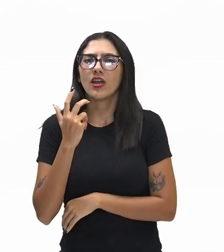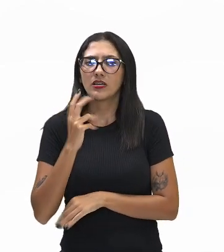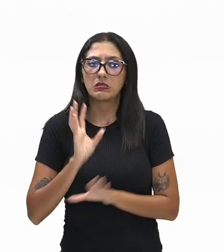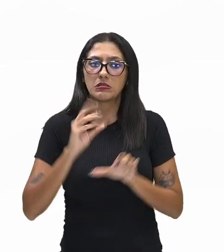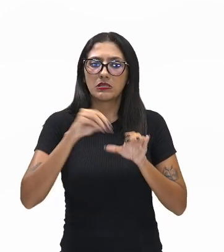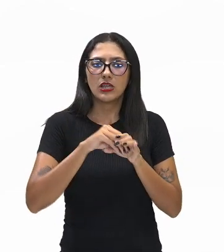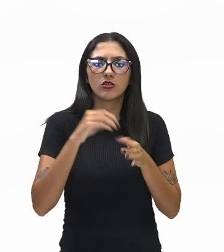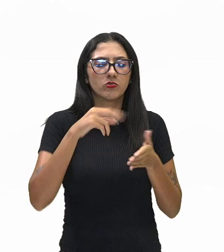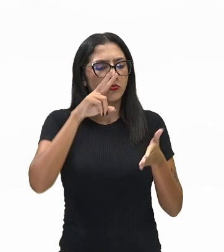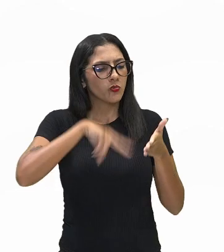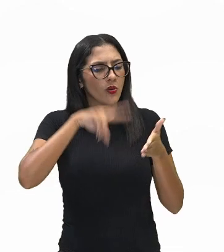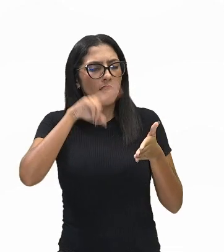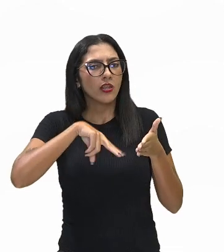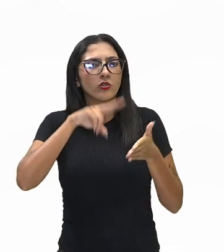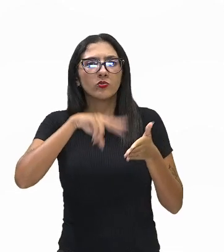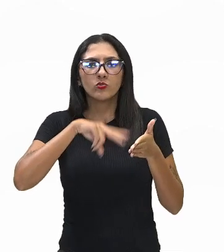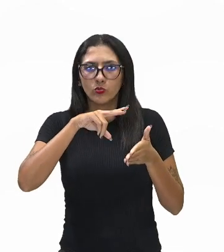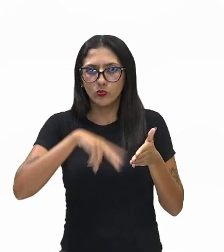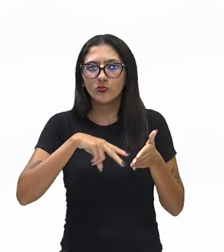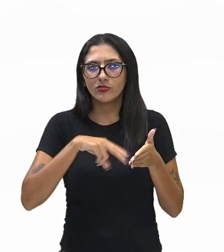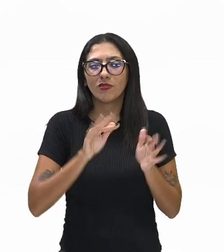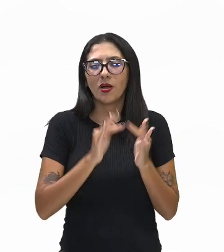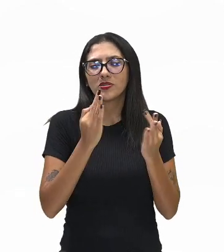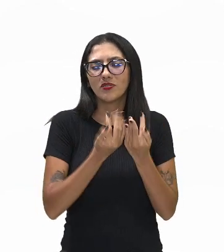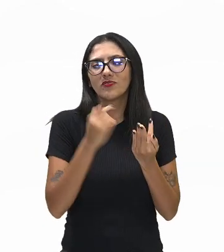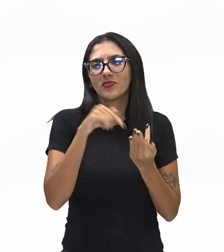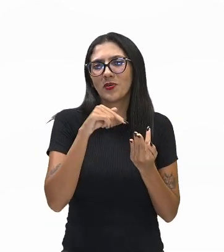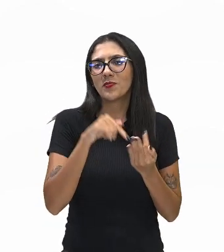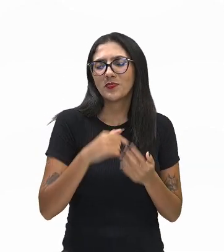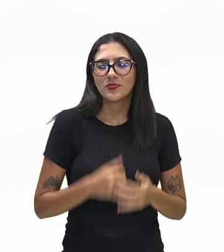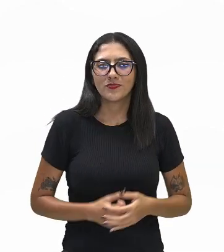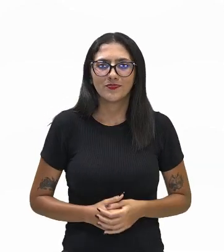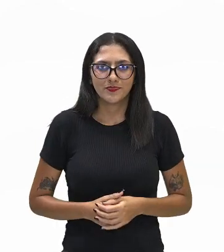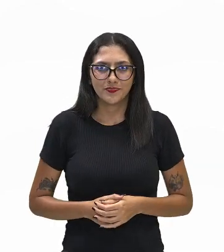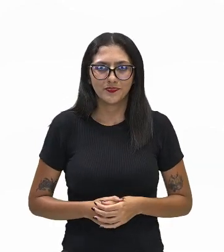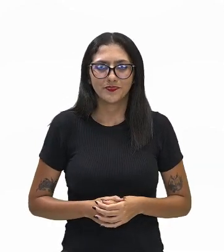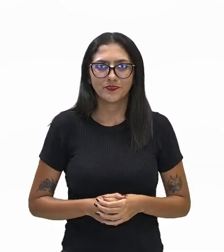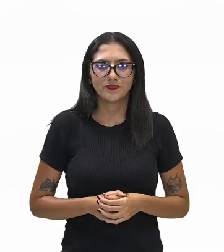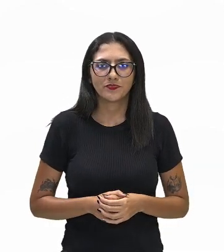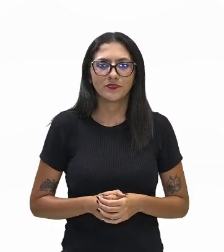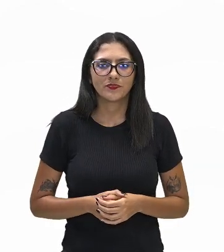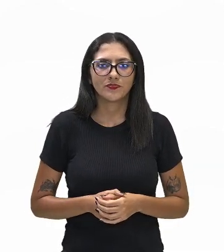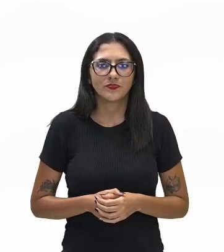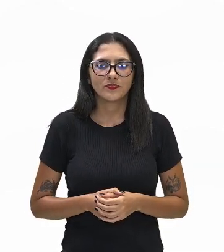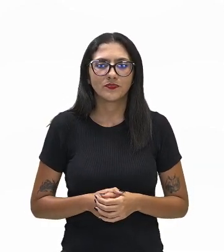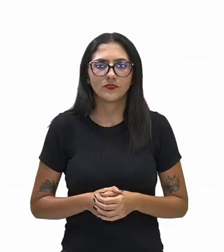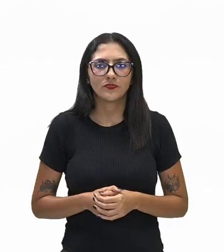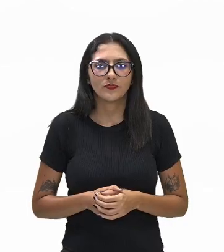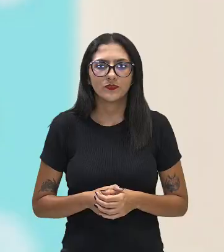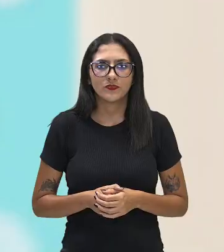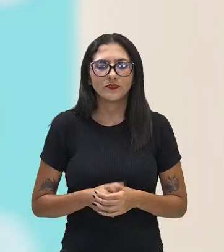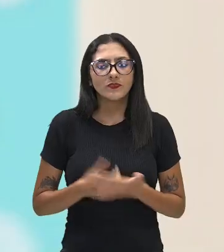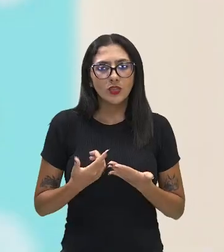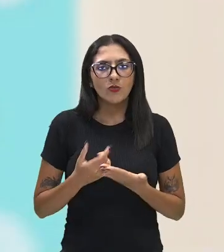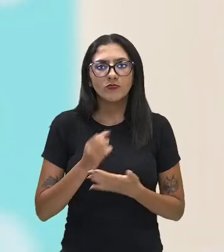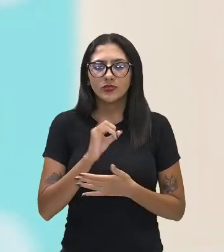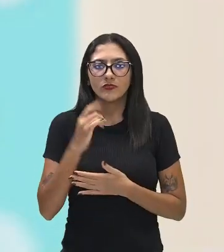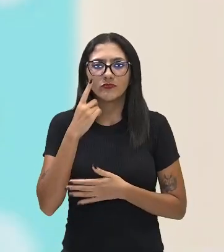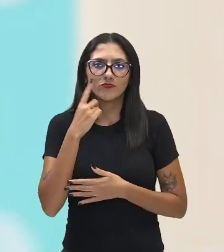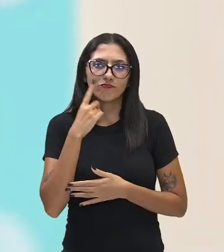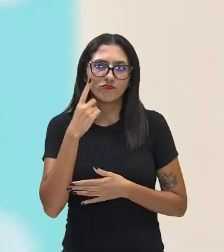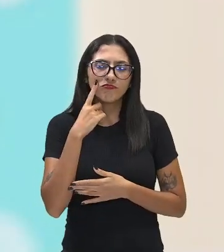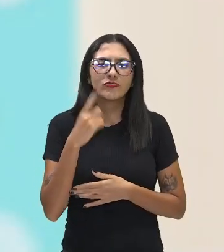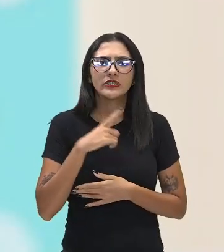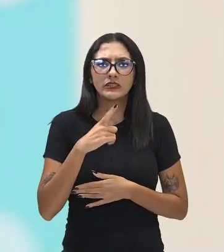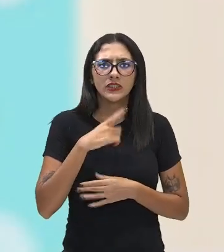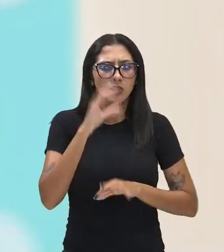em diversas passagens do livro. Então é isso, né? Você viu ele aí de repente destrinchou, né, todo o